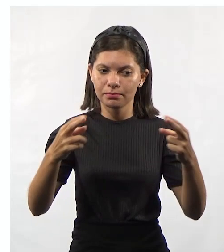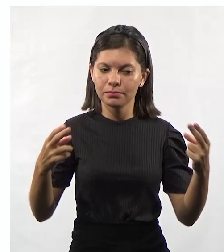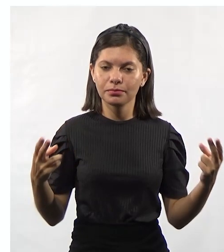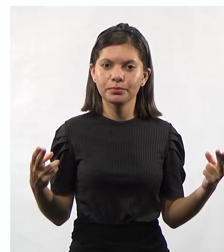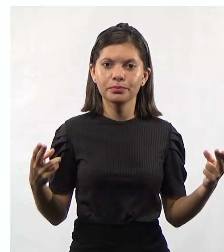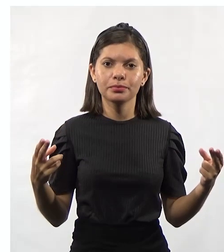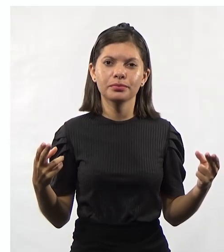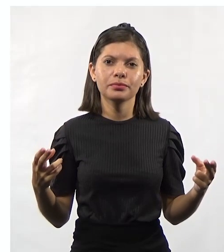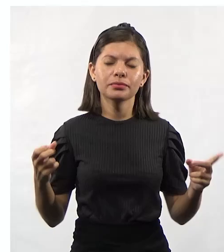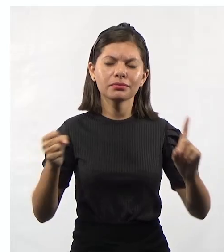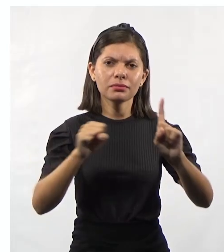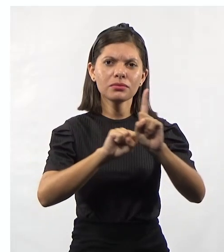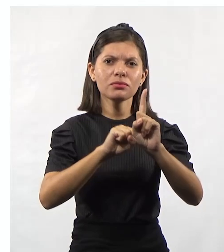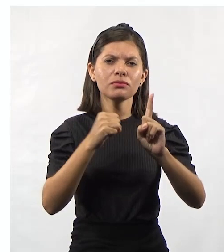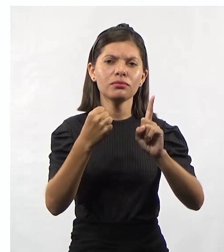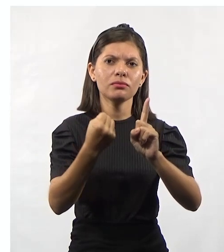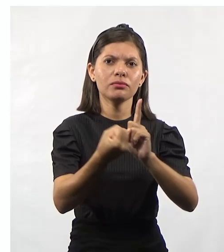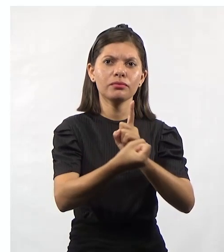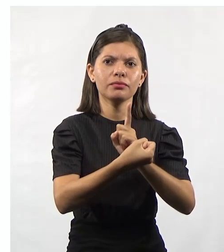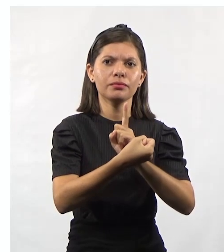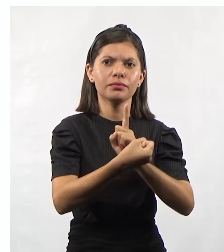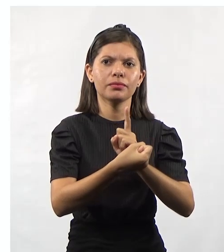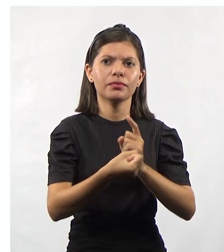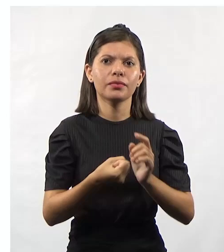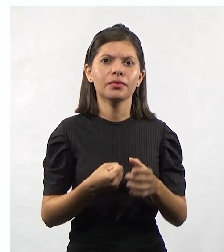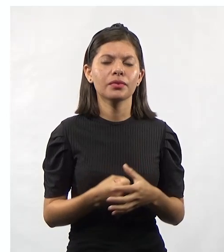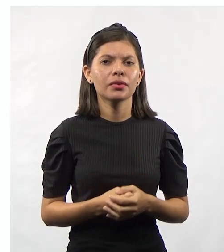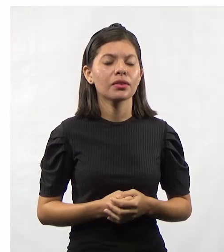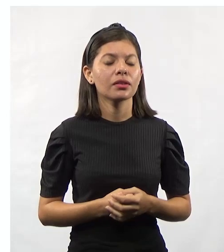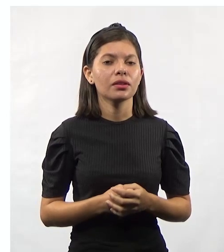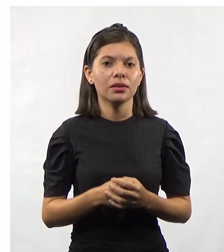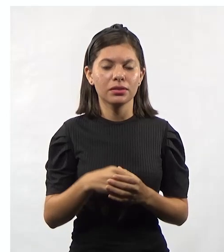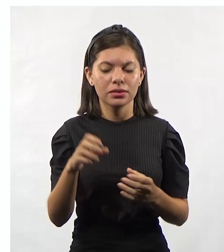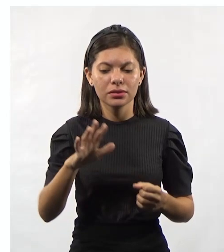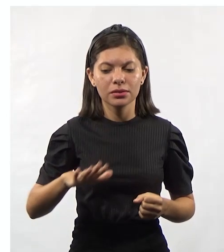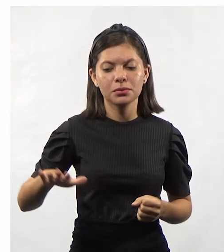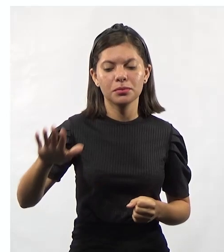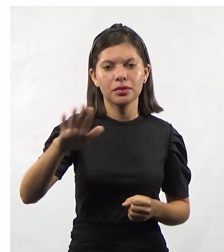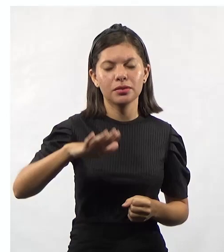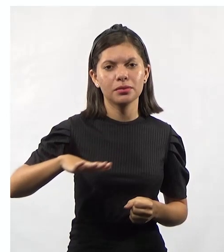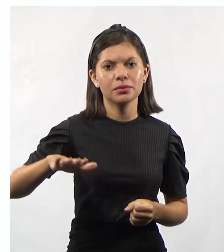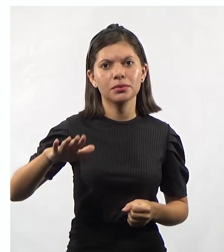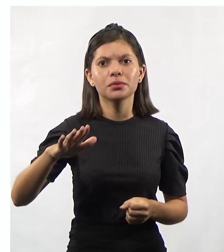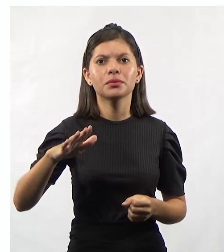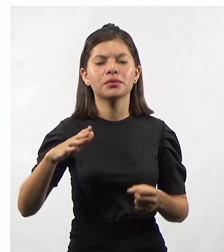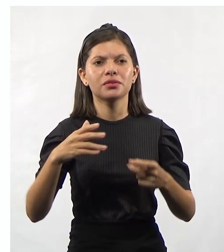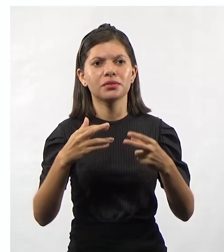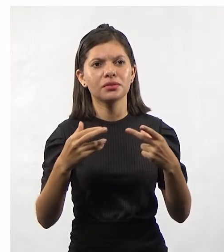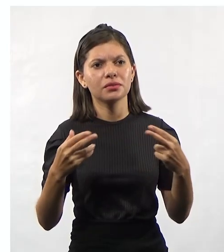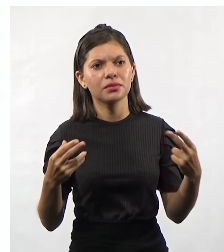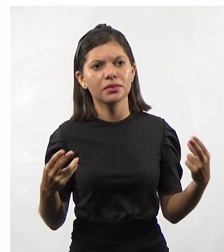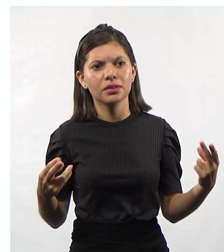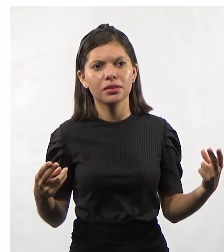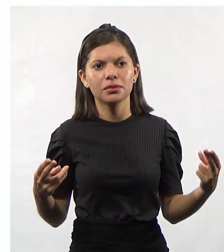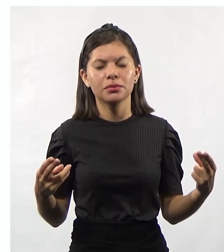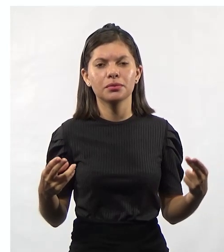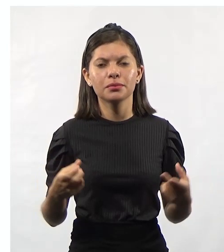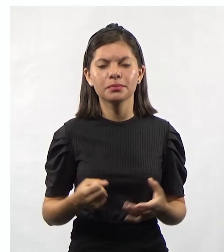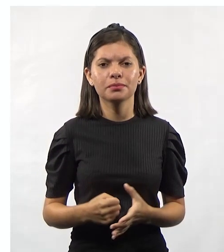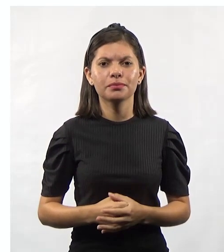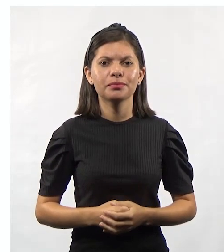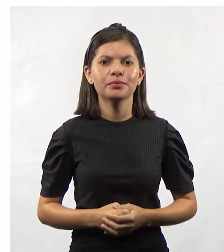de diversidade. A sociedade, de uma maneira geral, é esse espaço de pluralidade,